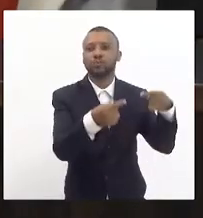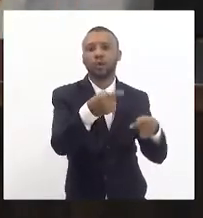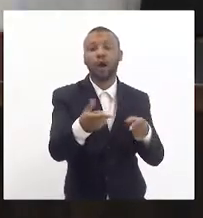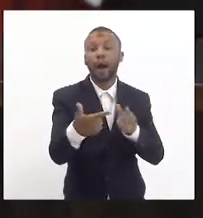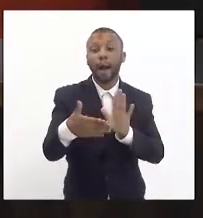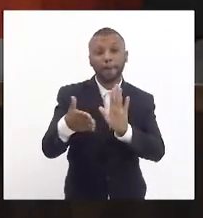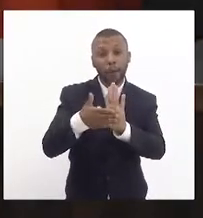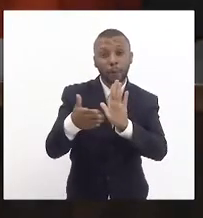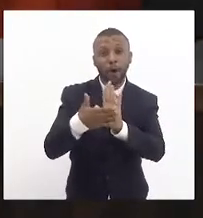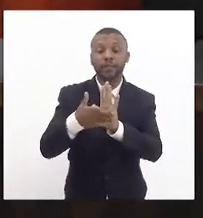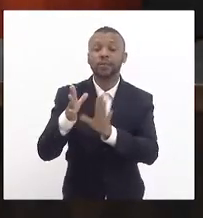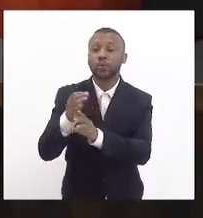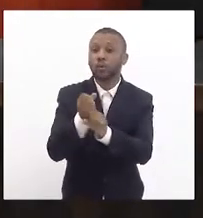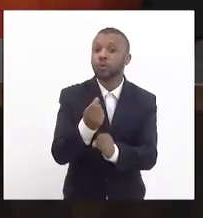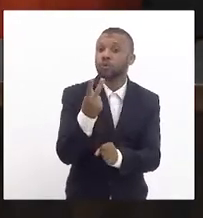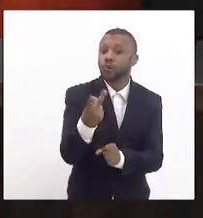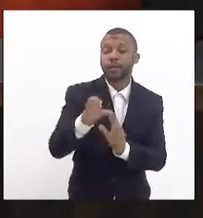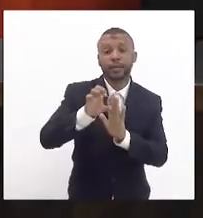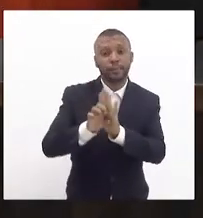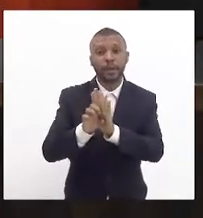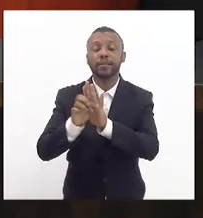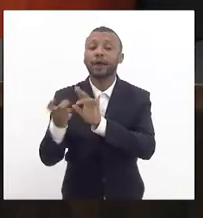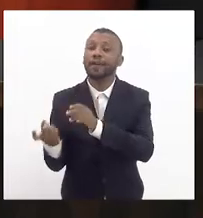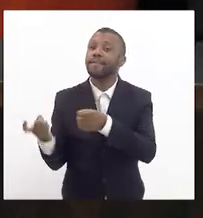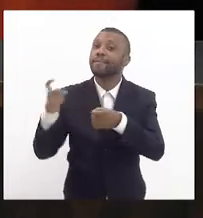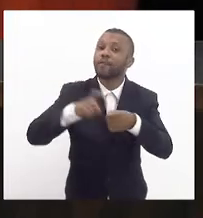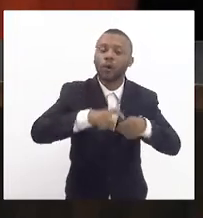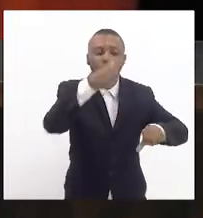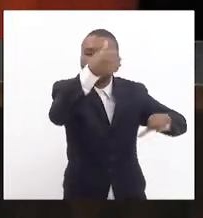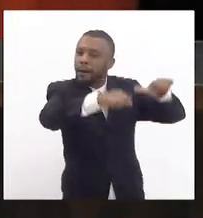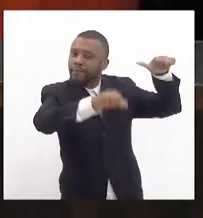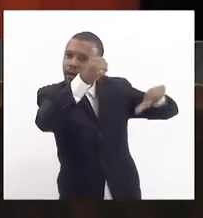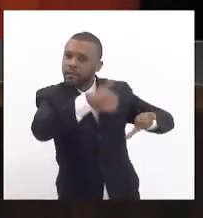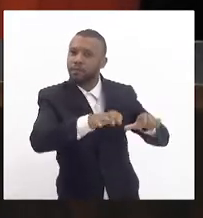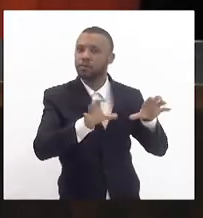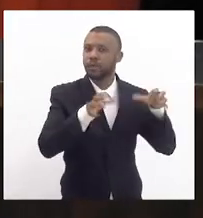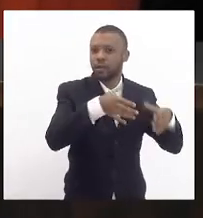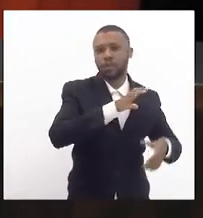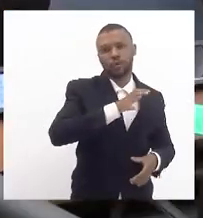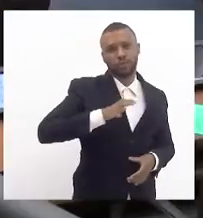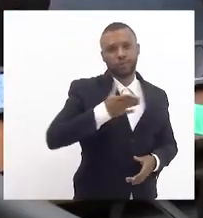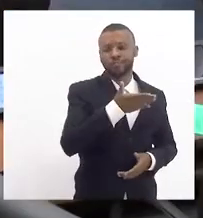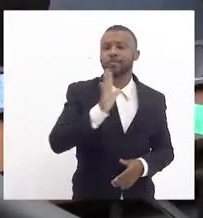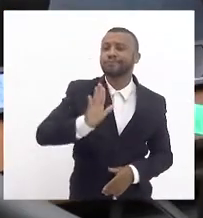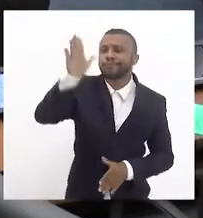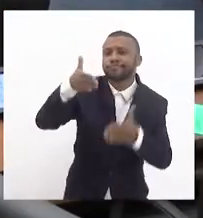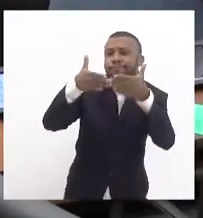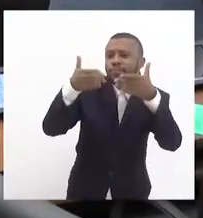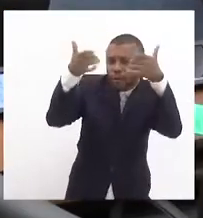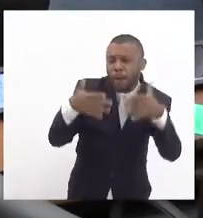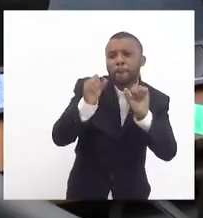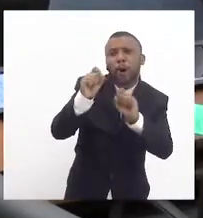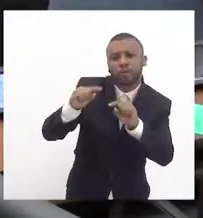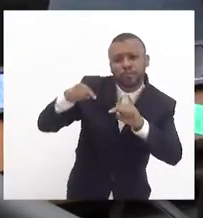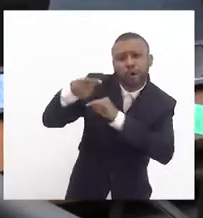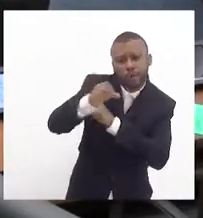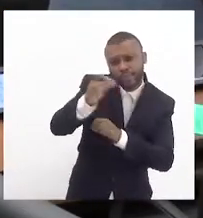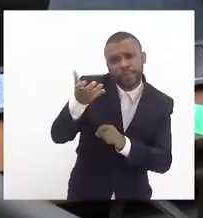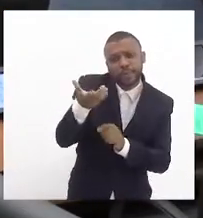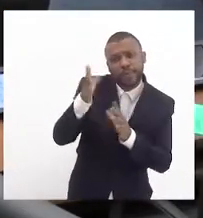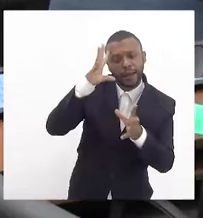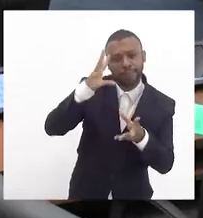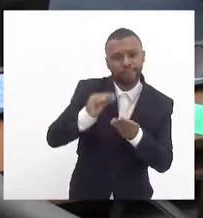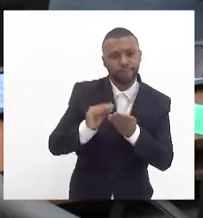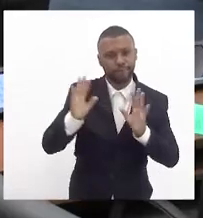presente proposta recebeu duas emendas e retorna as comissões. Senhor presidente, pela ordem, pode ser mais tarde, se Vossa Excelência entender. Mais